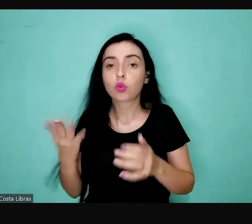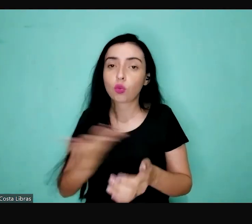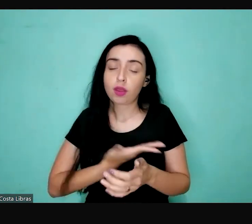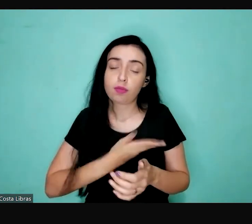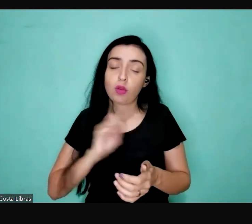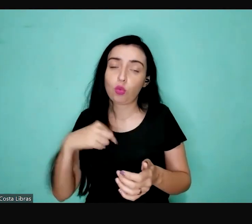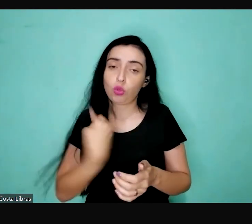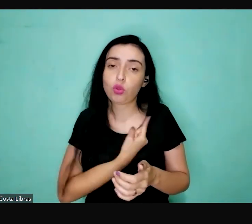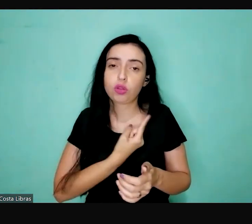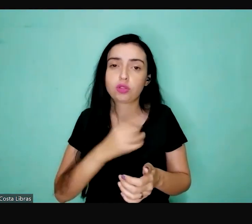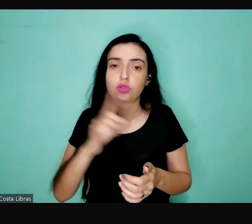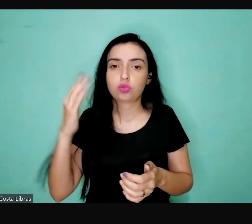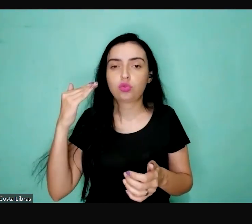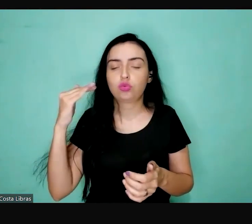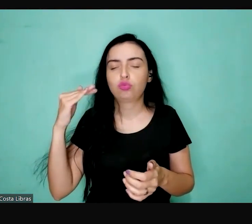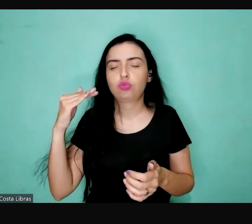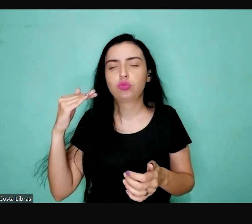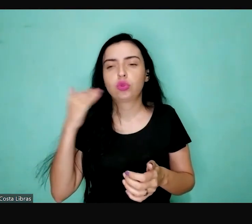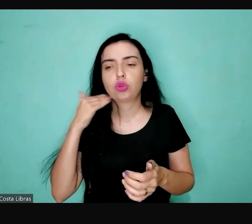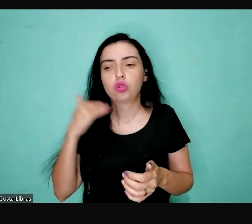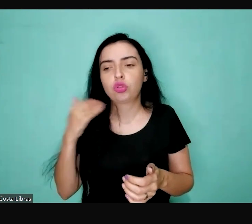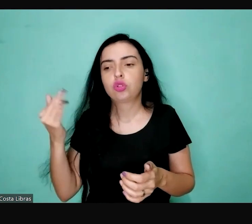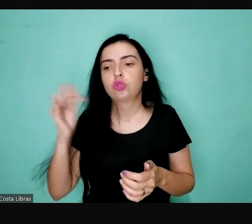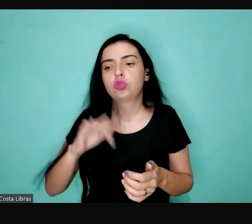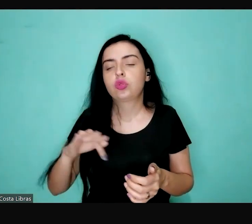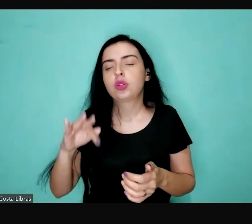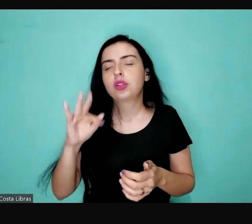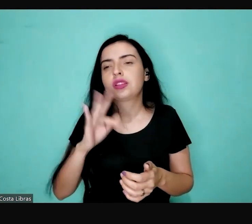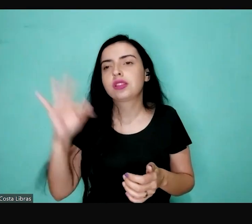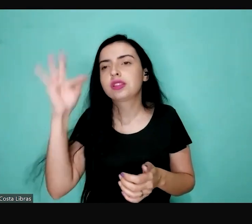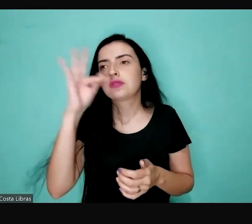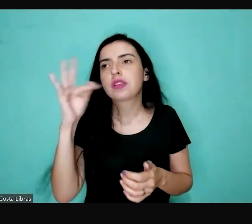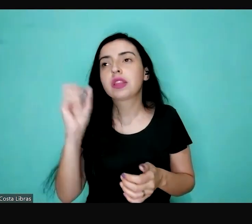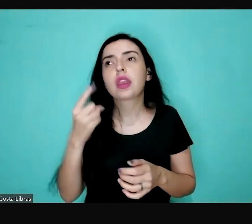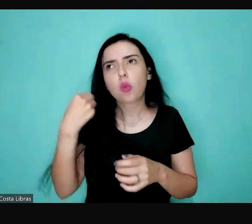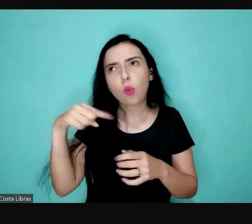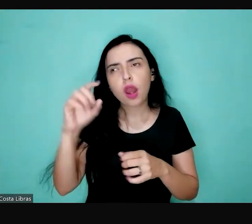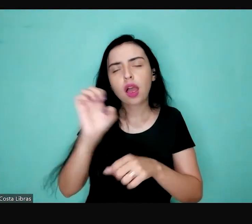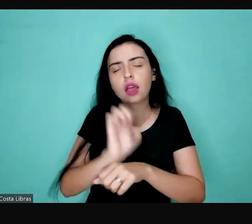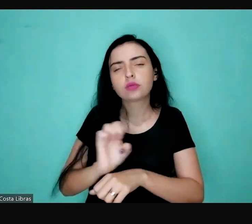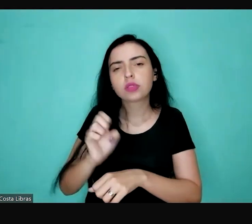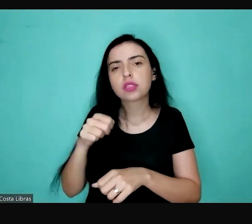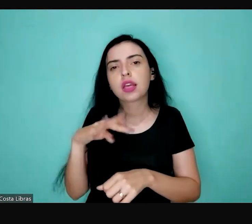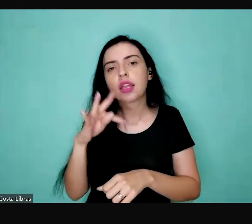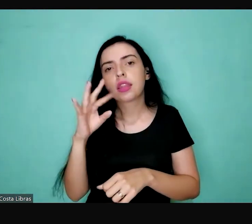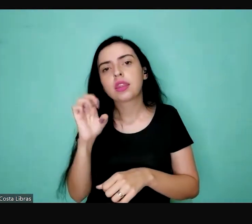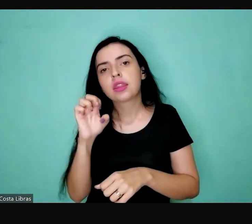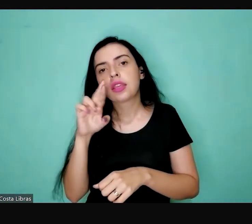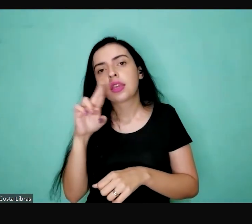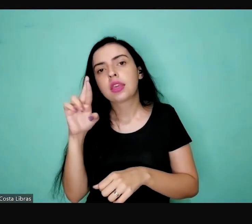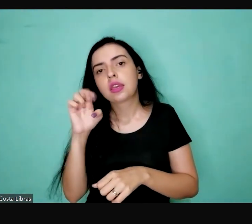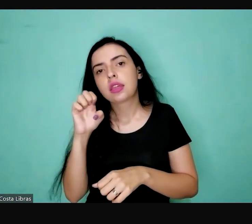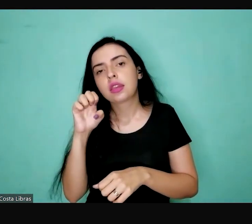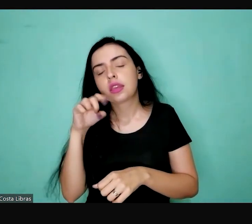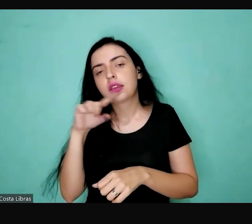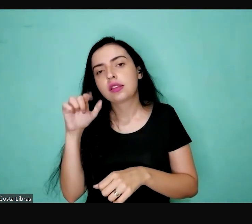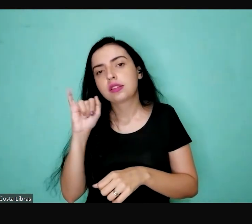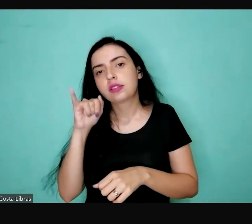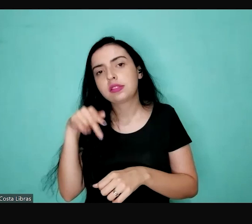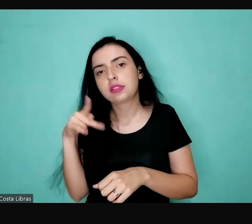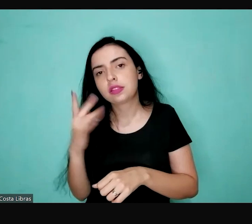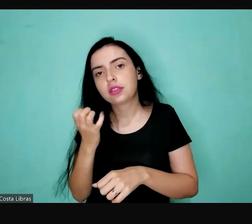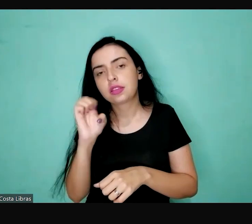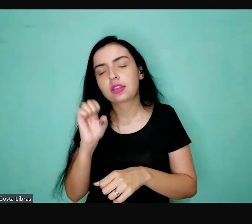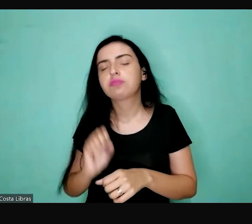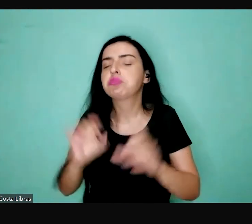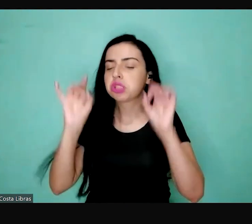nosso, juiz federal em Teresina, não é? É um eminente juiz federal, colega nosso, especialista em teorias da